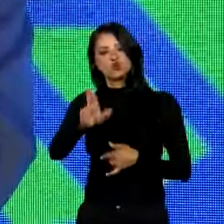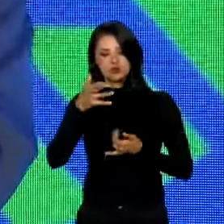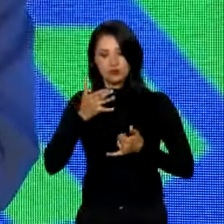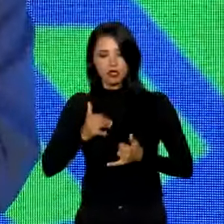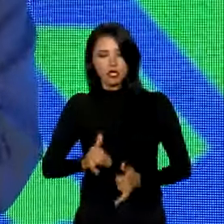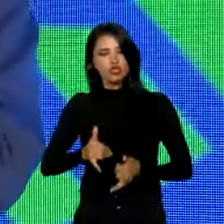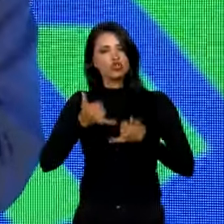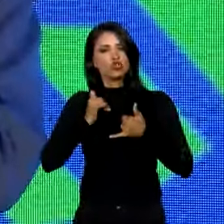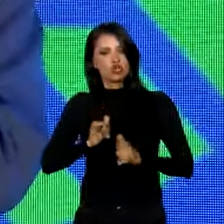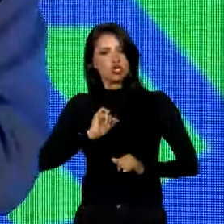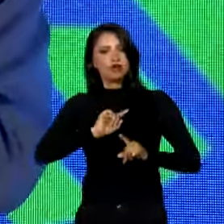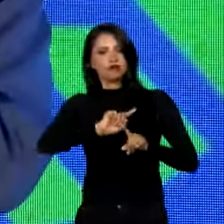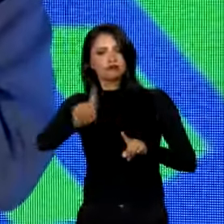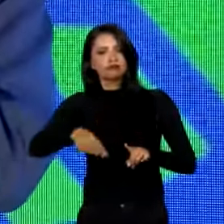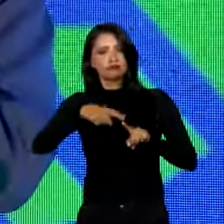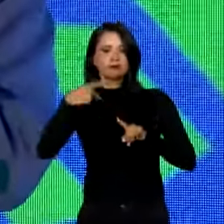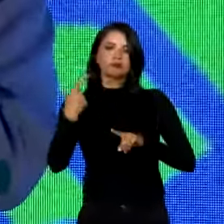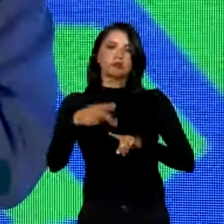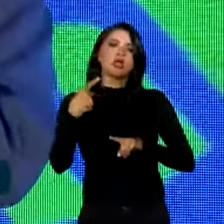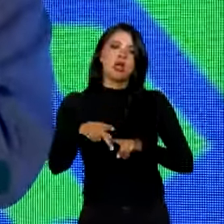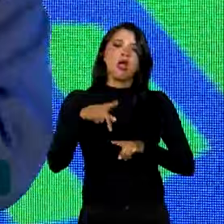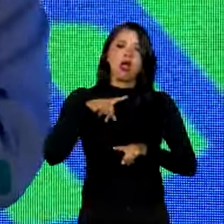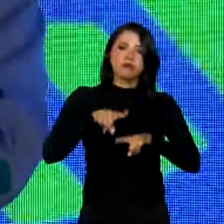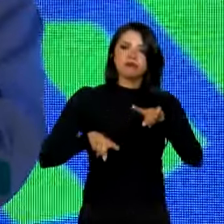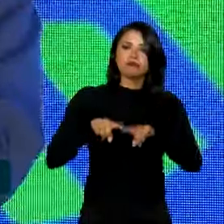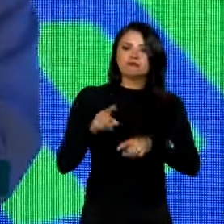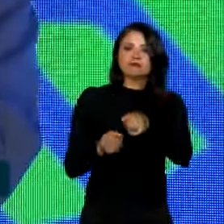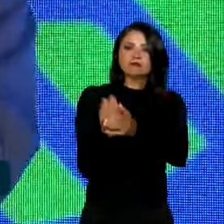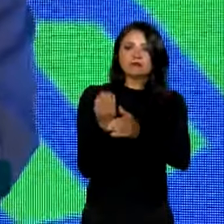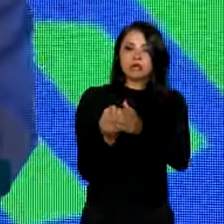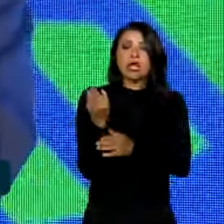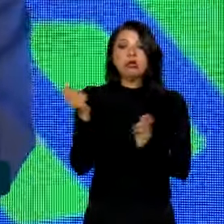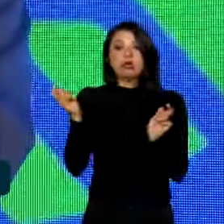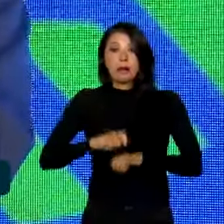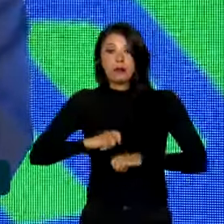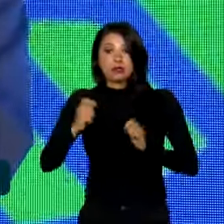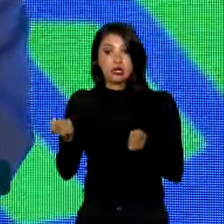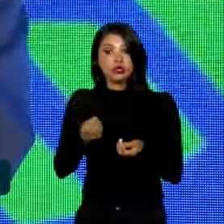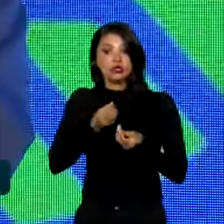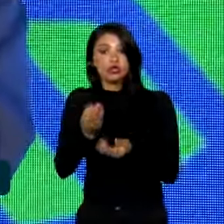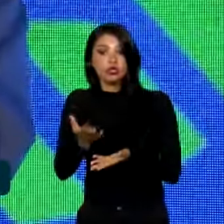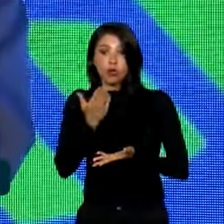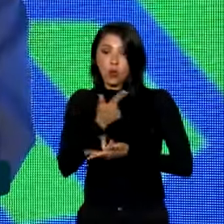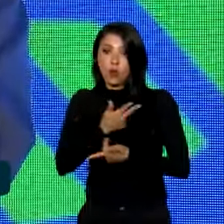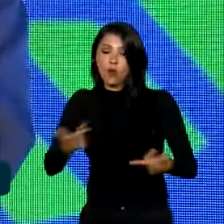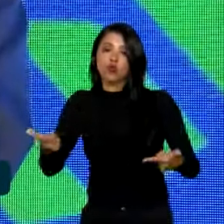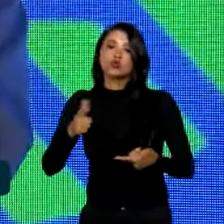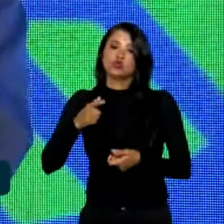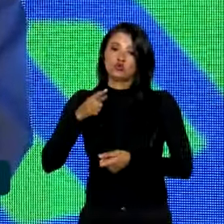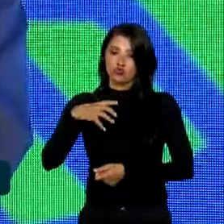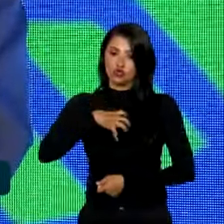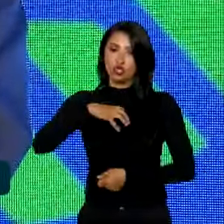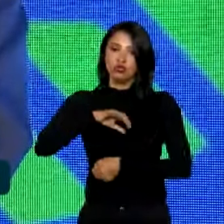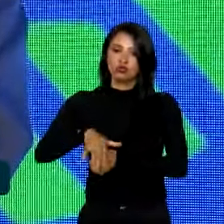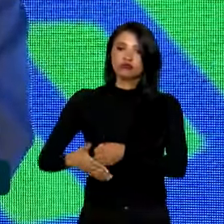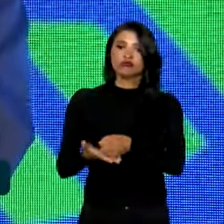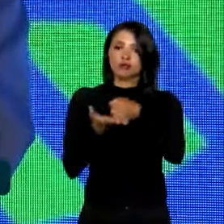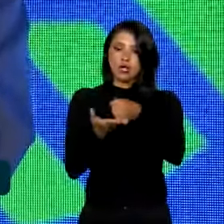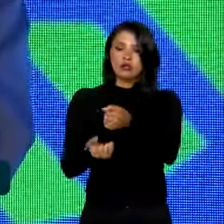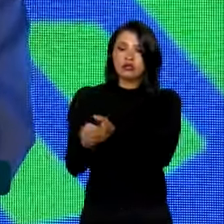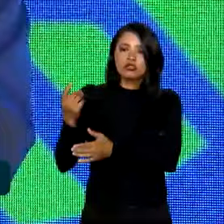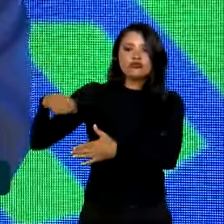energia renovável de sua matriz. Conta com capacidade de alimentar o mundo de forma sustentável e de